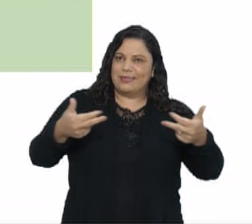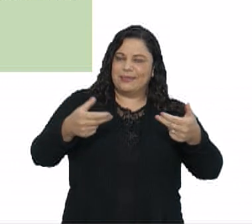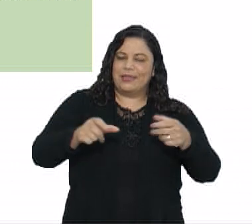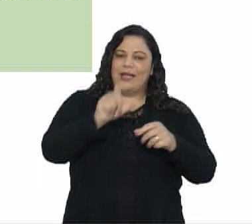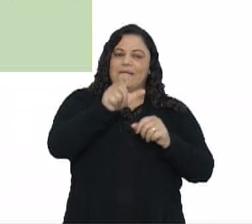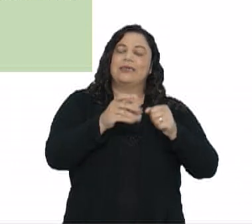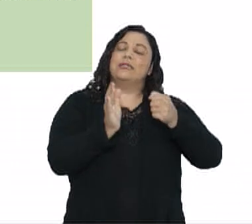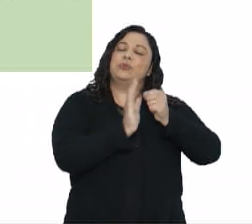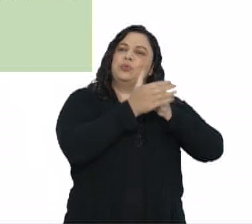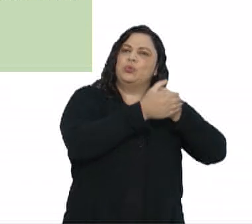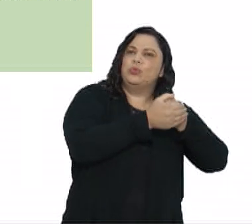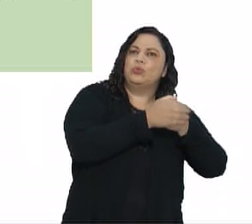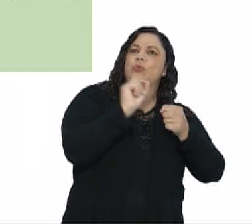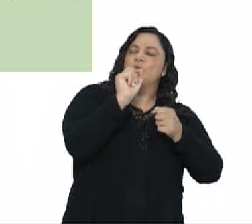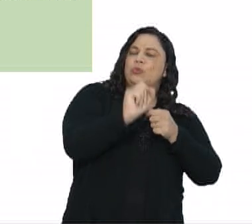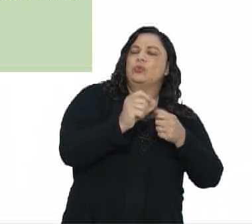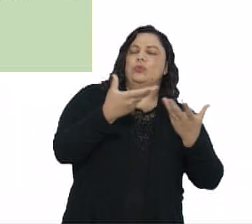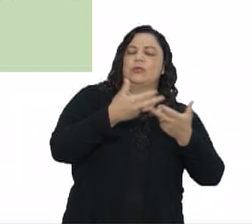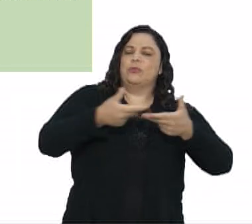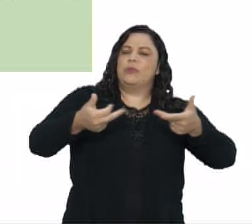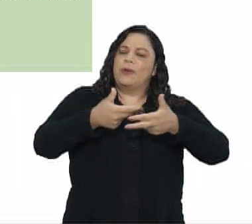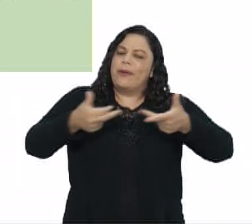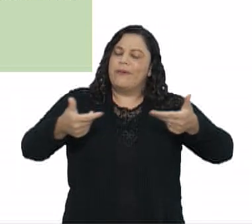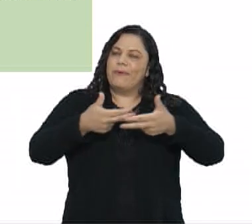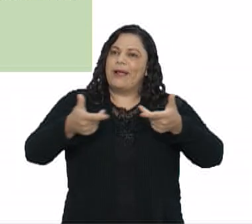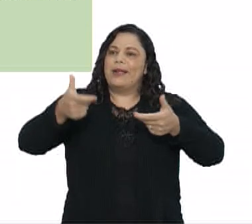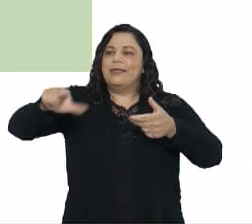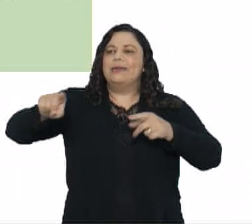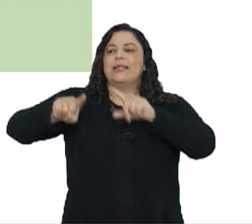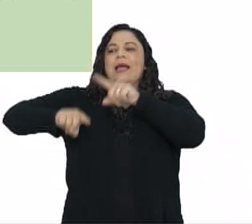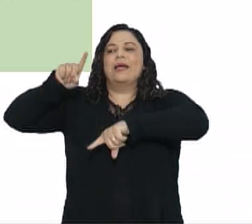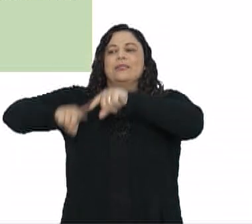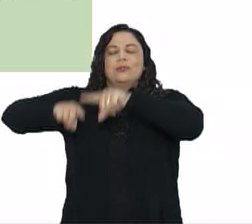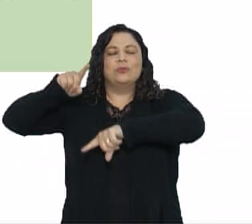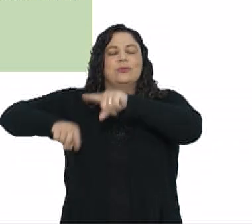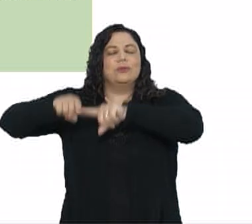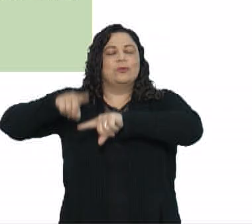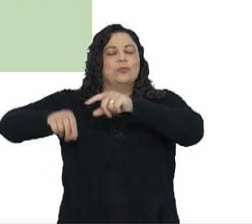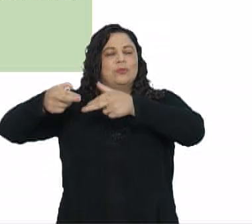objeto, indicando uma qualidade do objeto, né?